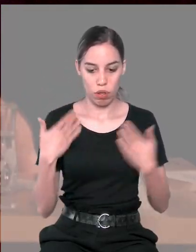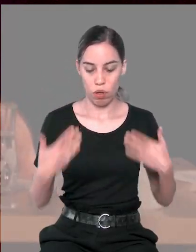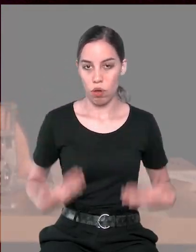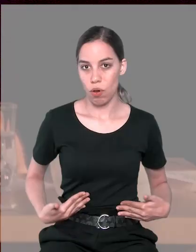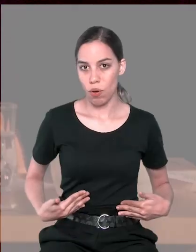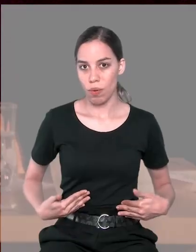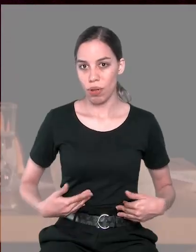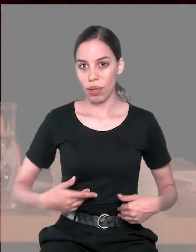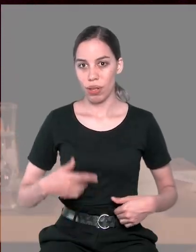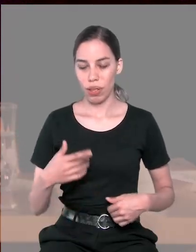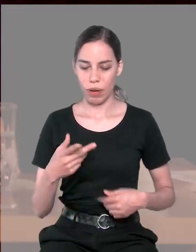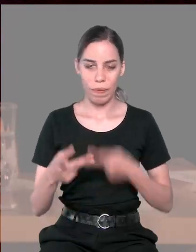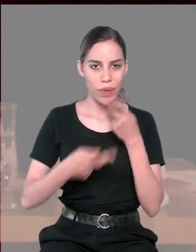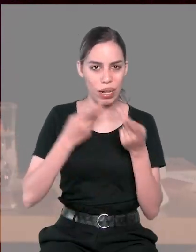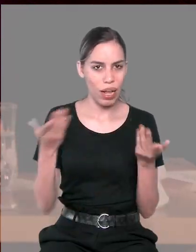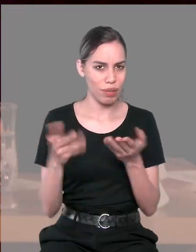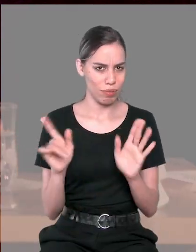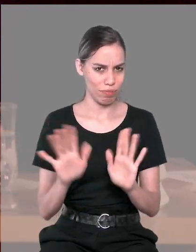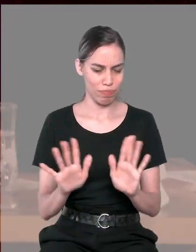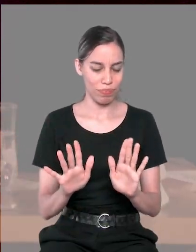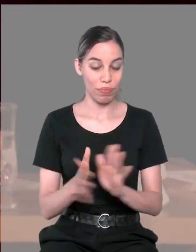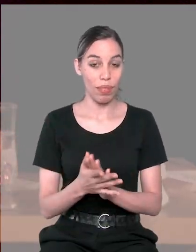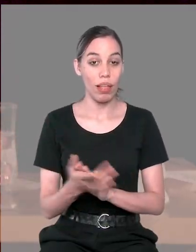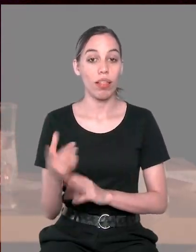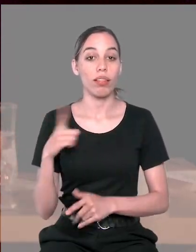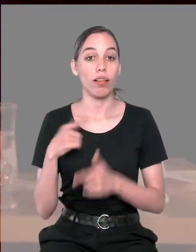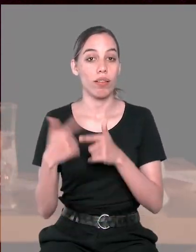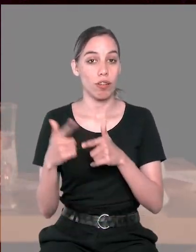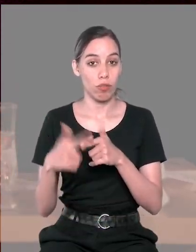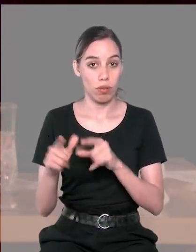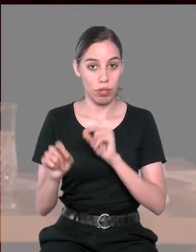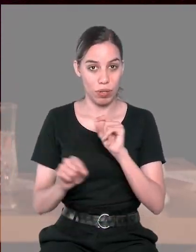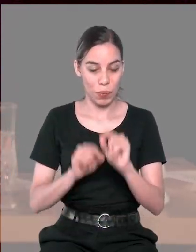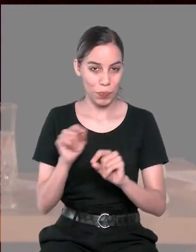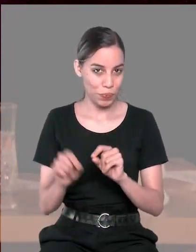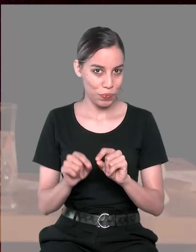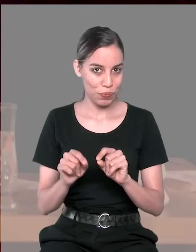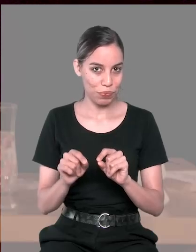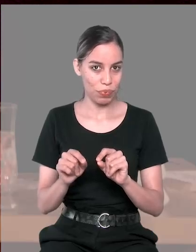muito legal, não vou entrar nisso agora. E o problema do antropoceno,